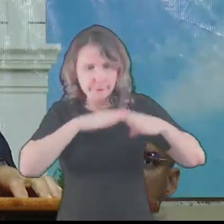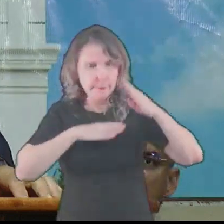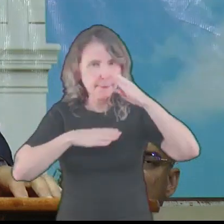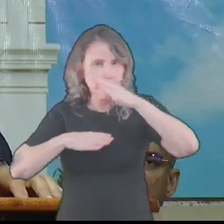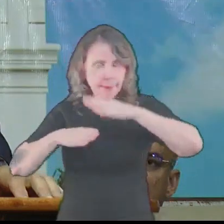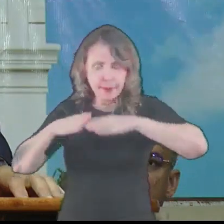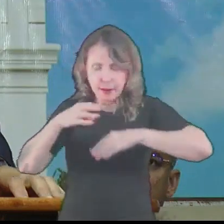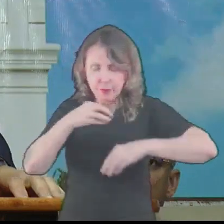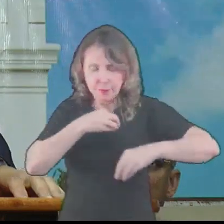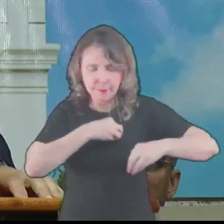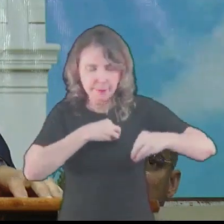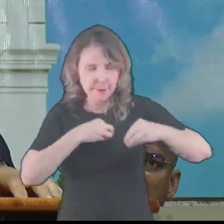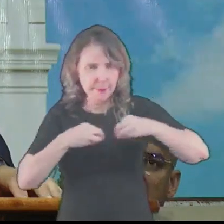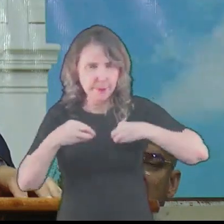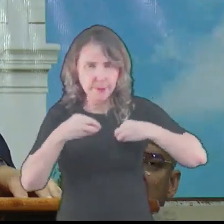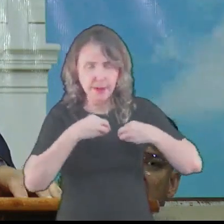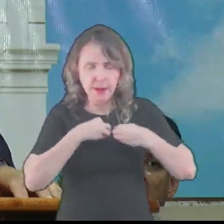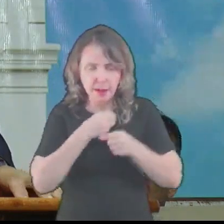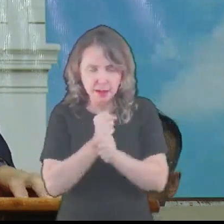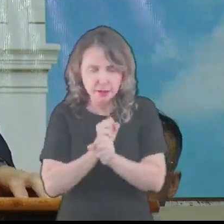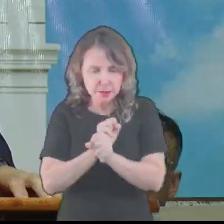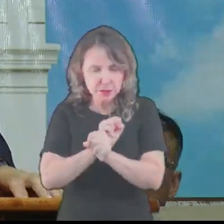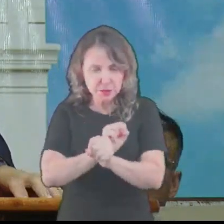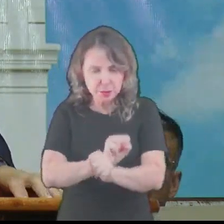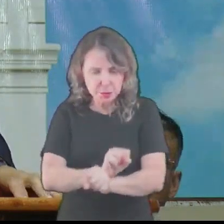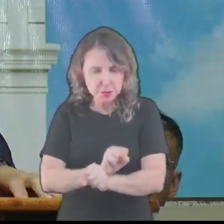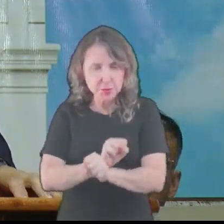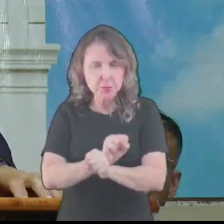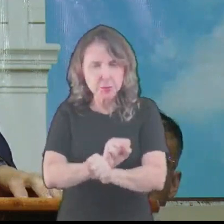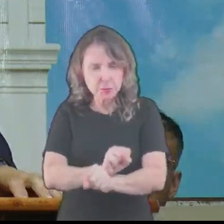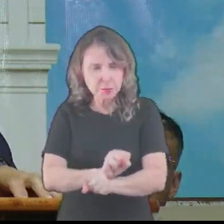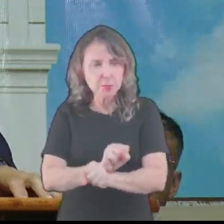as correntes do inimigo que nos cercavam,